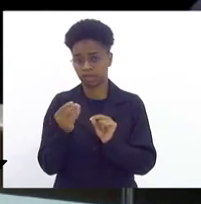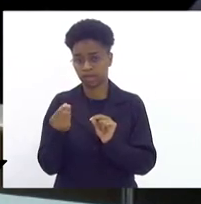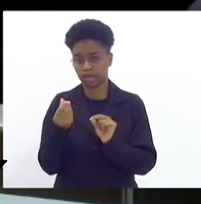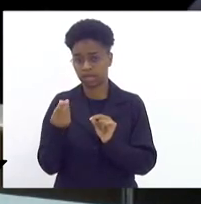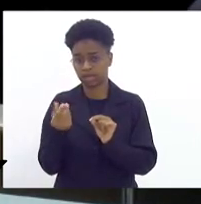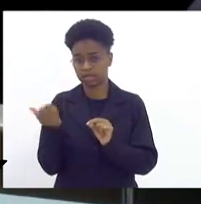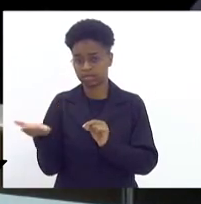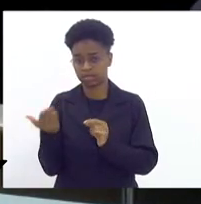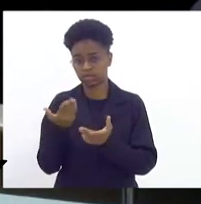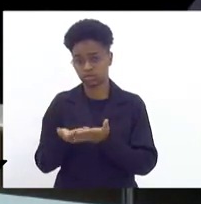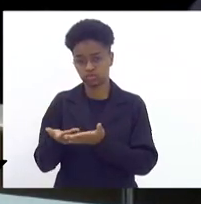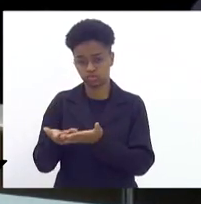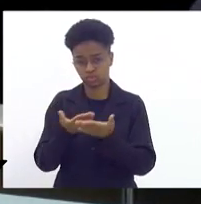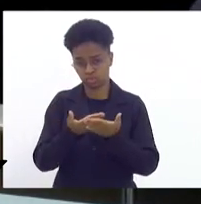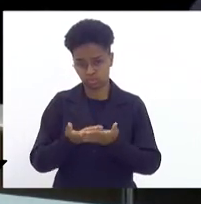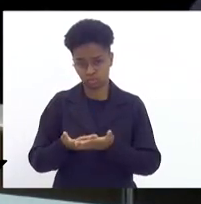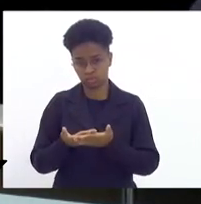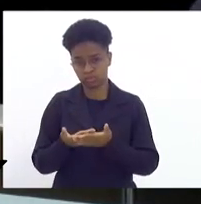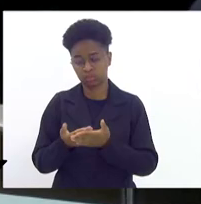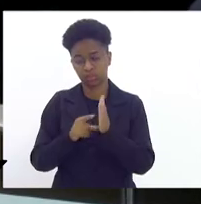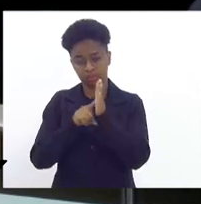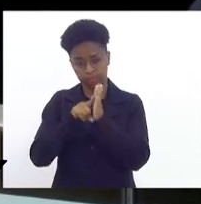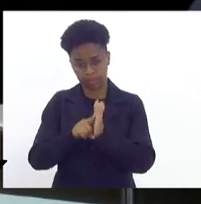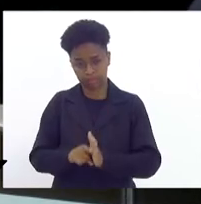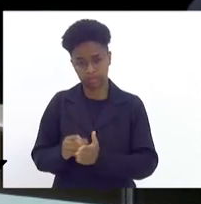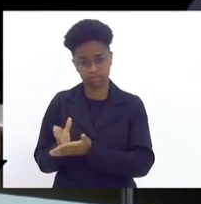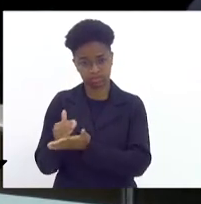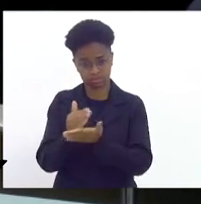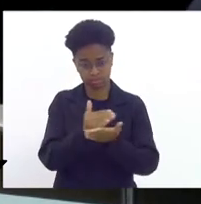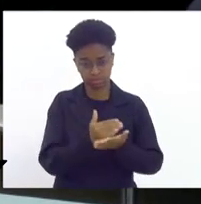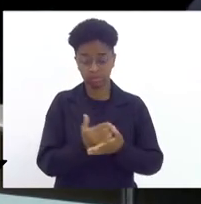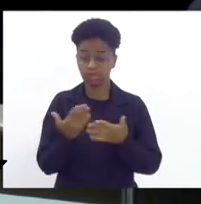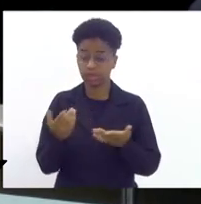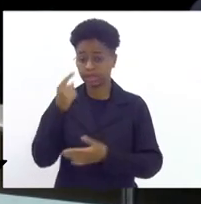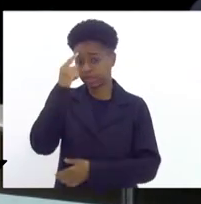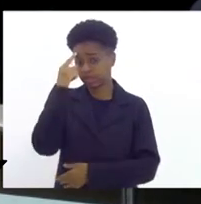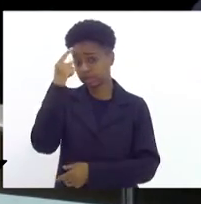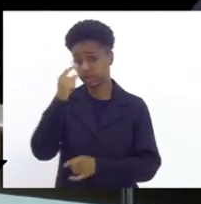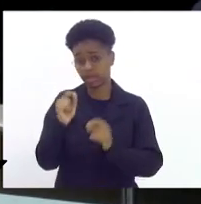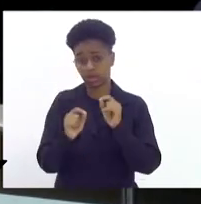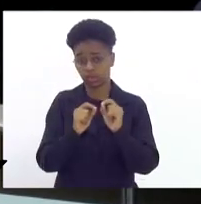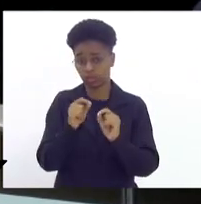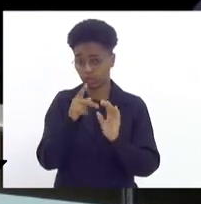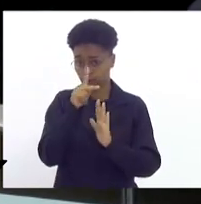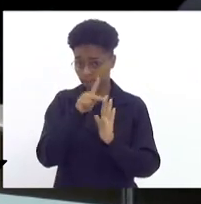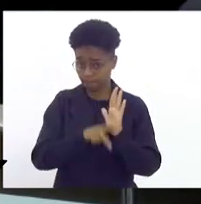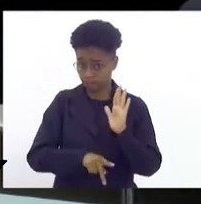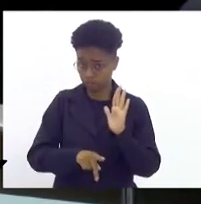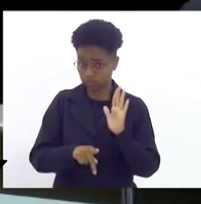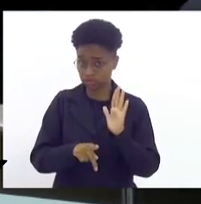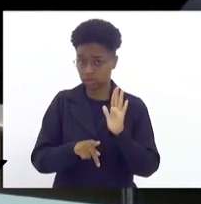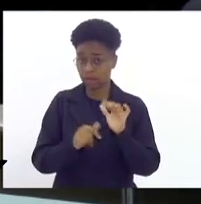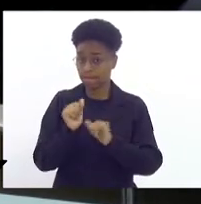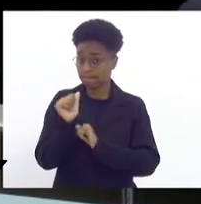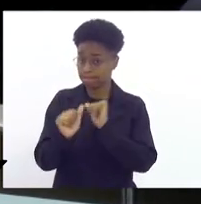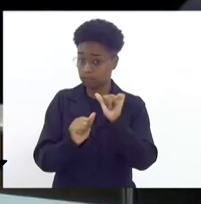esse estudo, produção de dados e estudos. Então, a ideia seria... Projeto que altera a